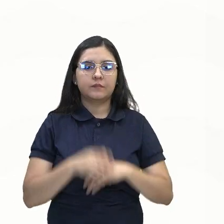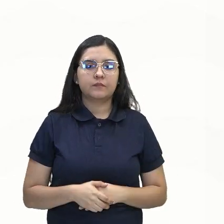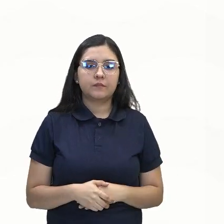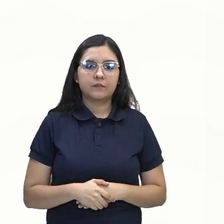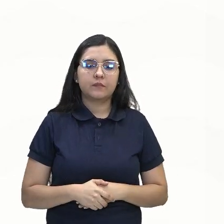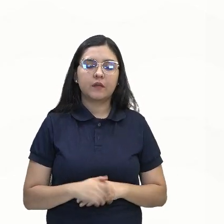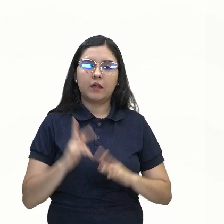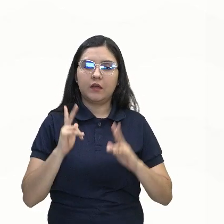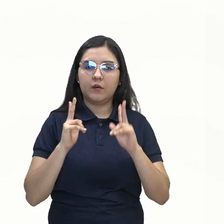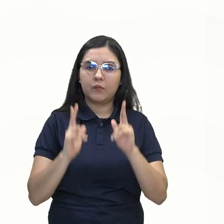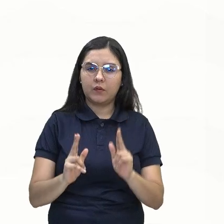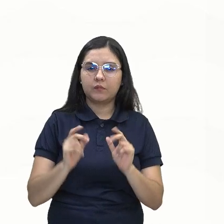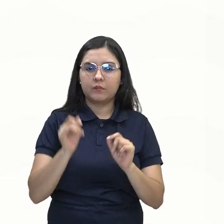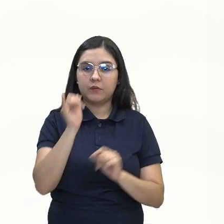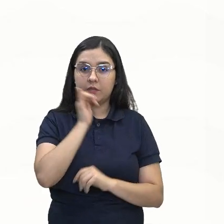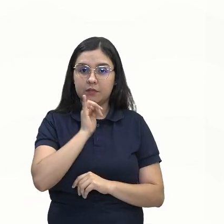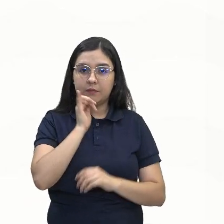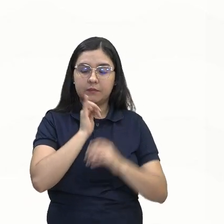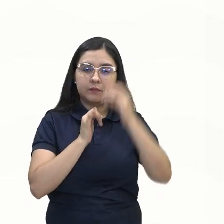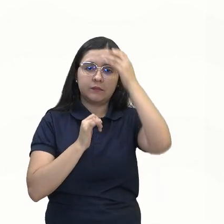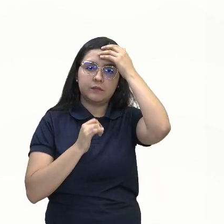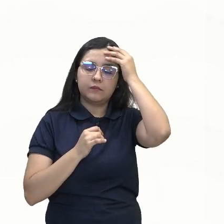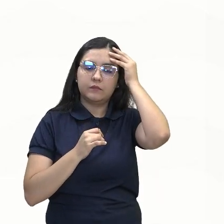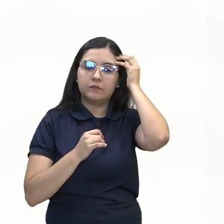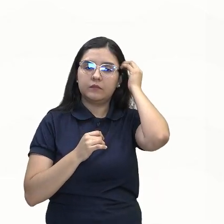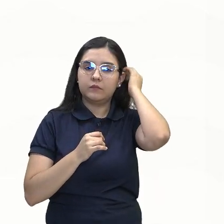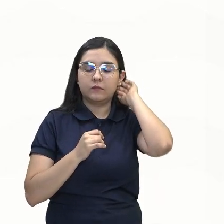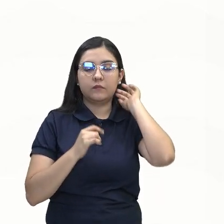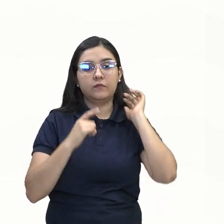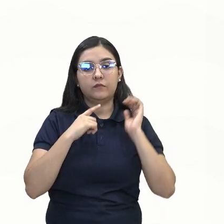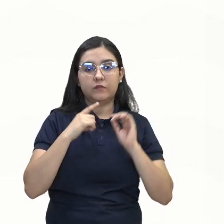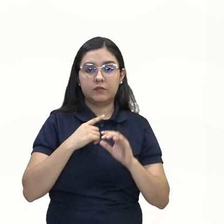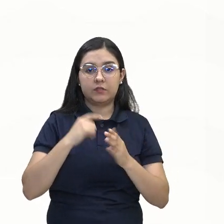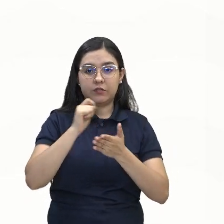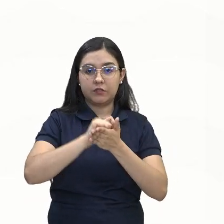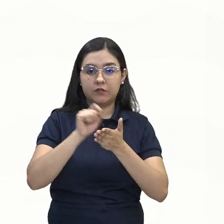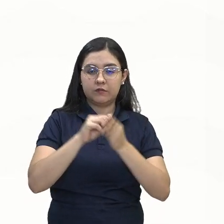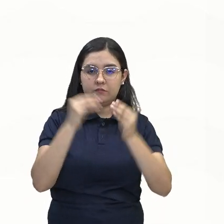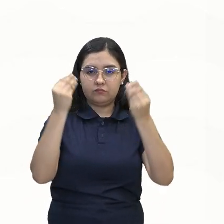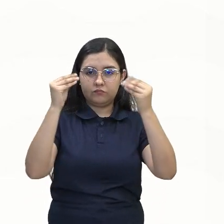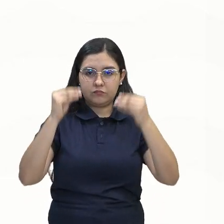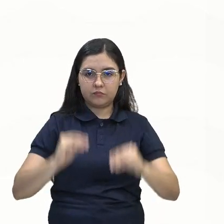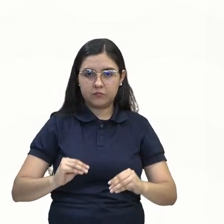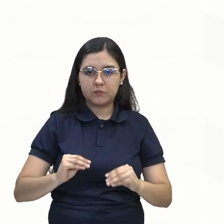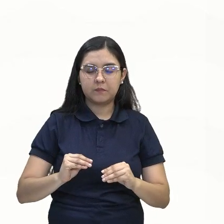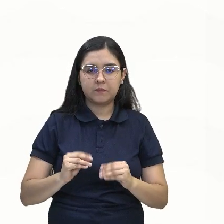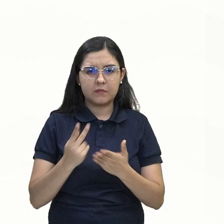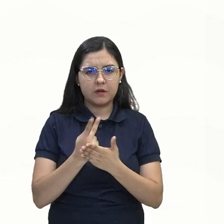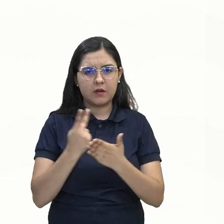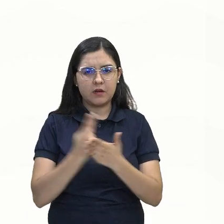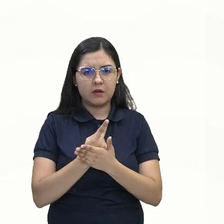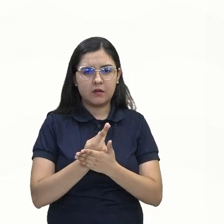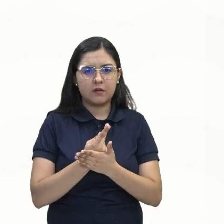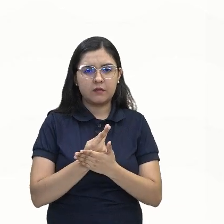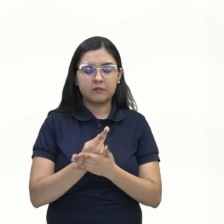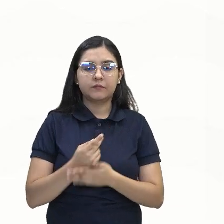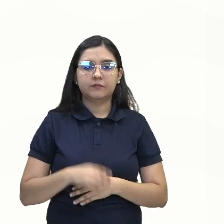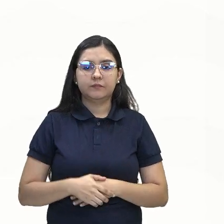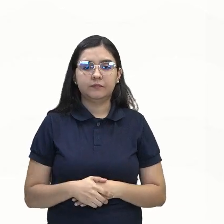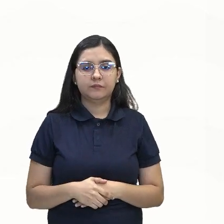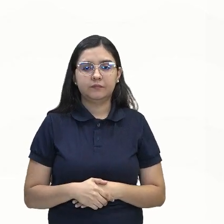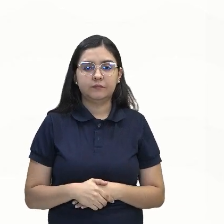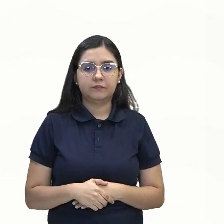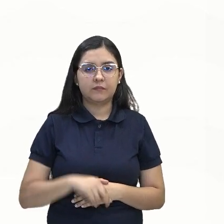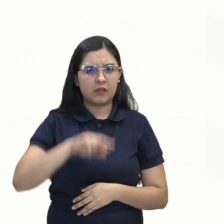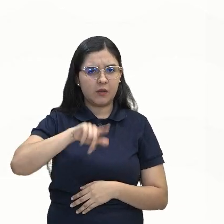àquele, né? Olha só, você escreve ou você posta no blog com regularidade, né? Ou então, não é? Repare